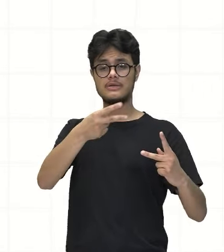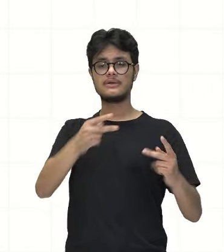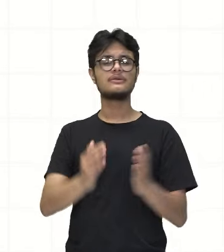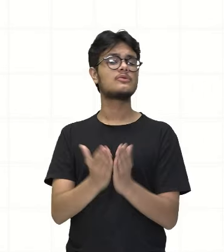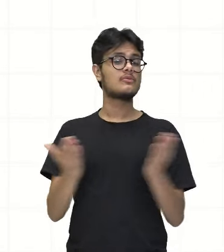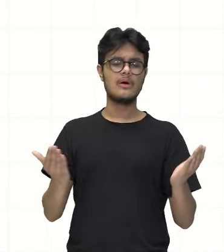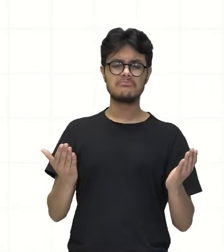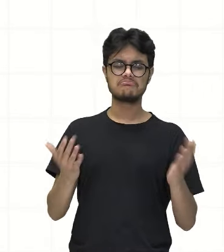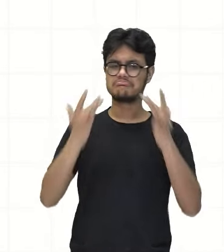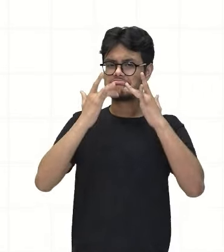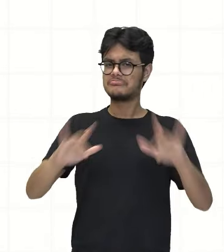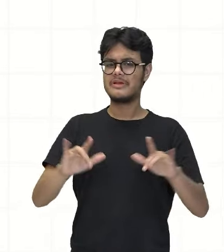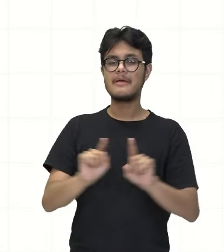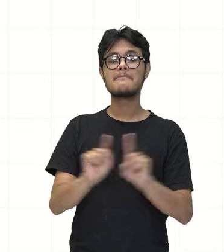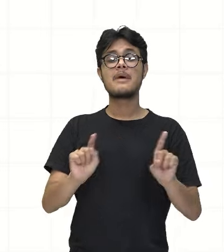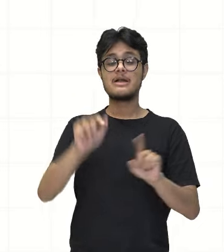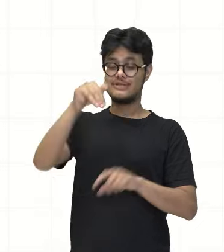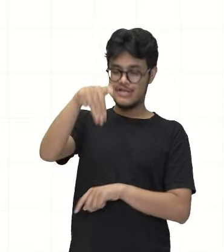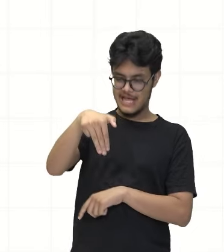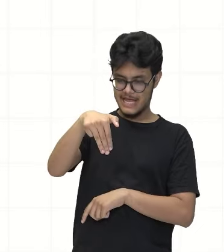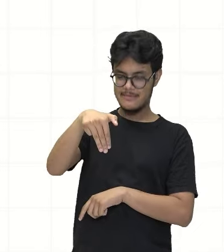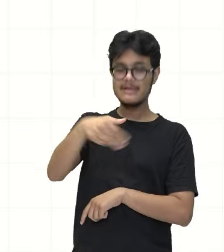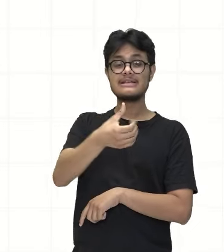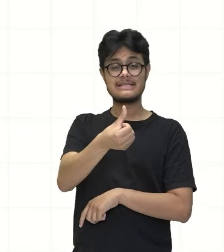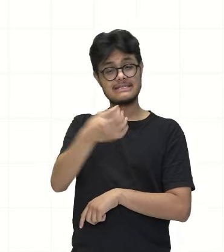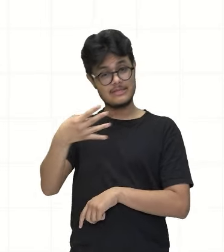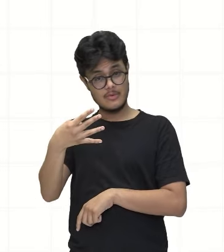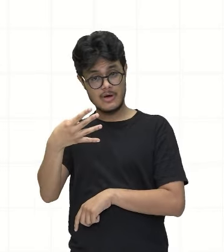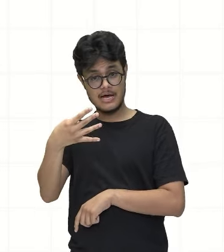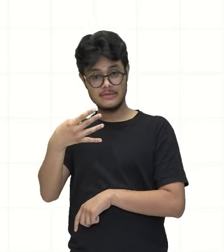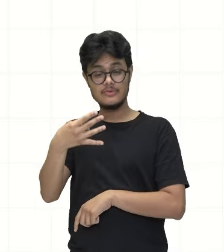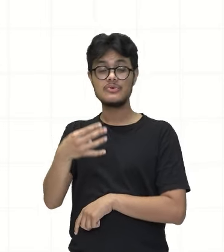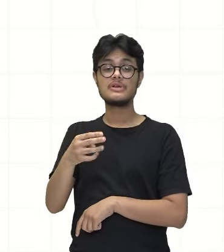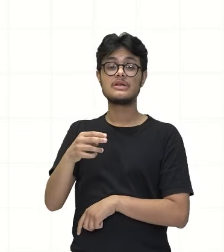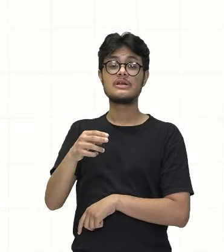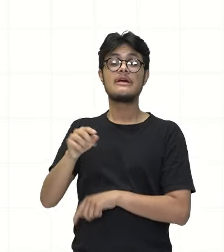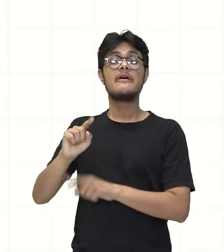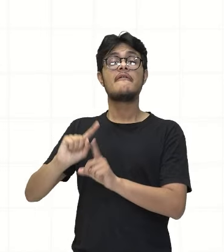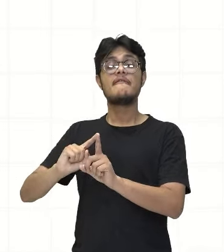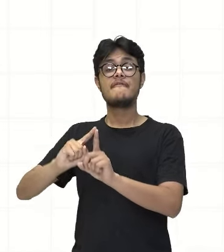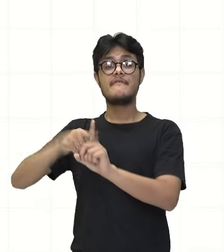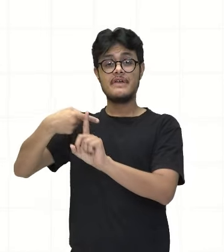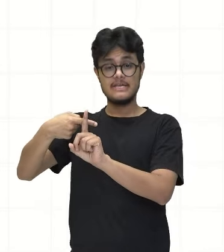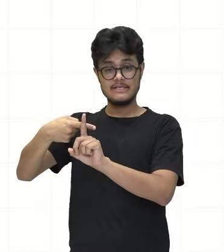gente quer, é a multiplicação de m, que é 36,